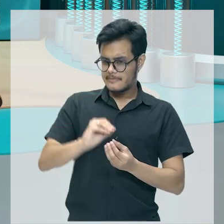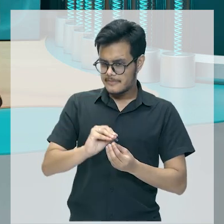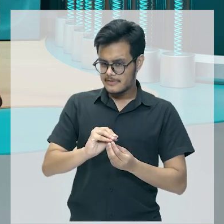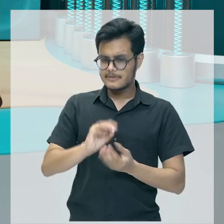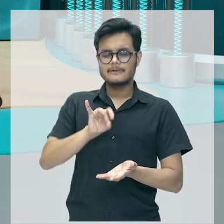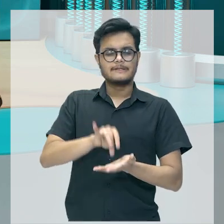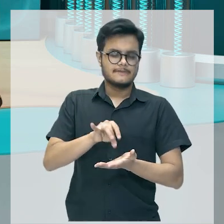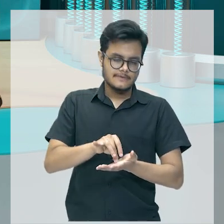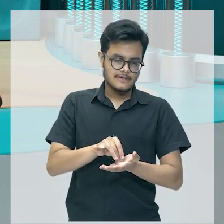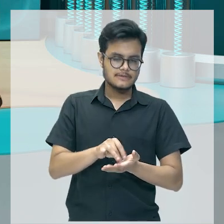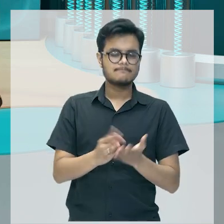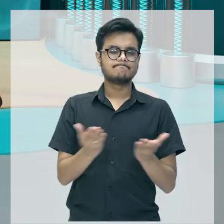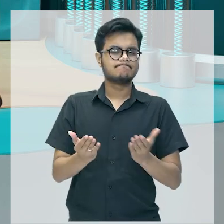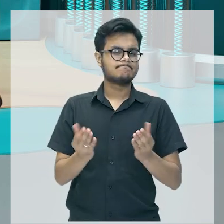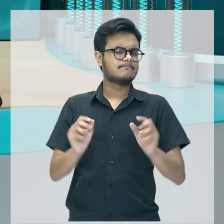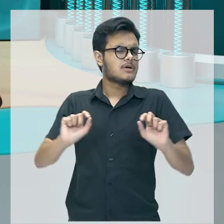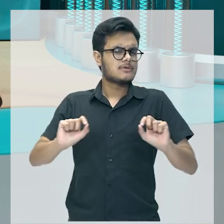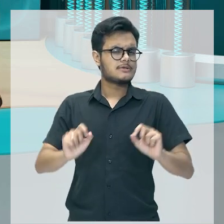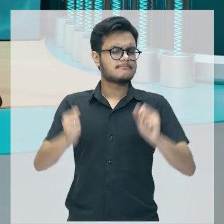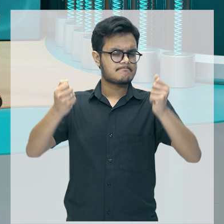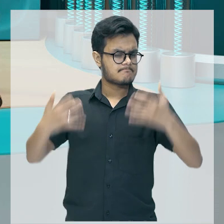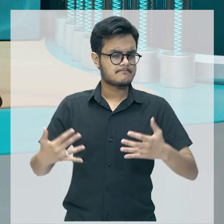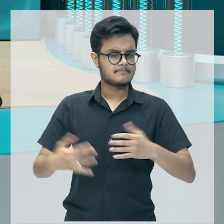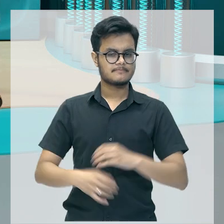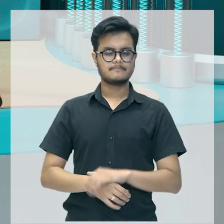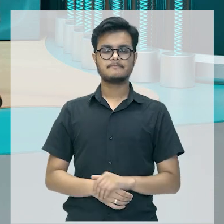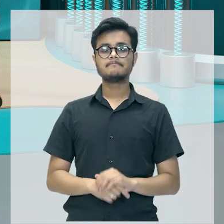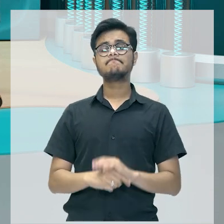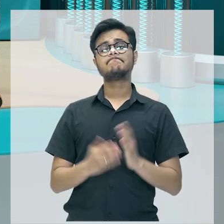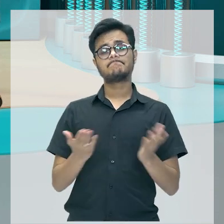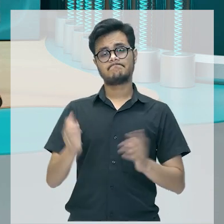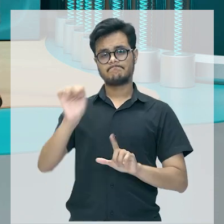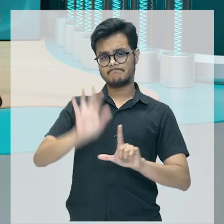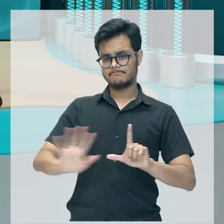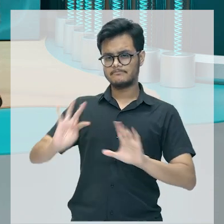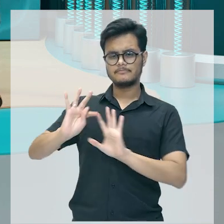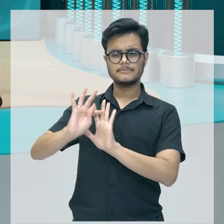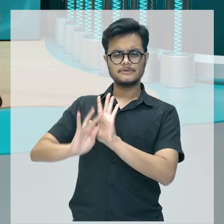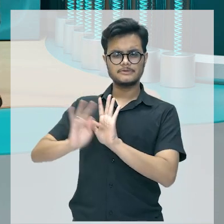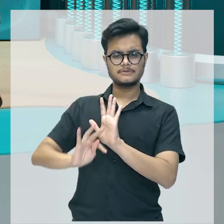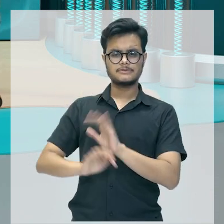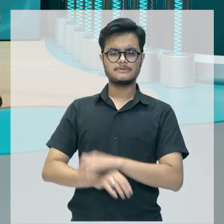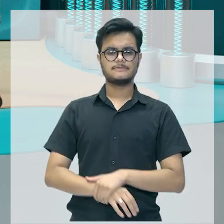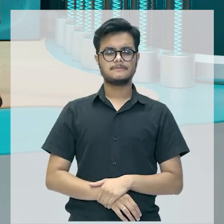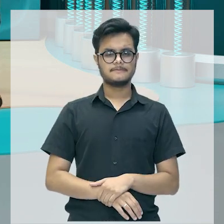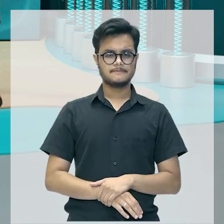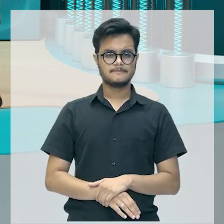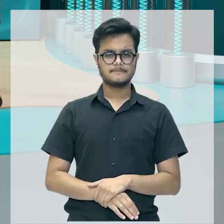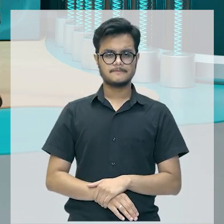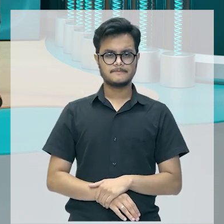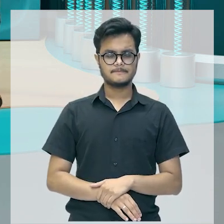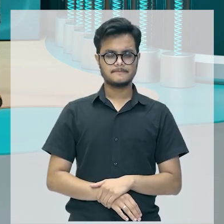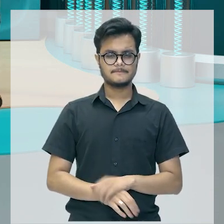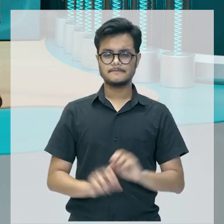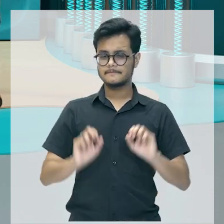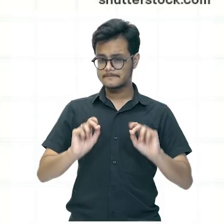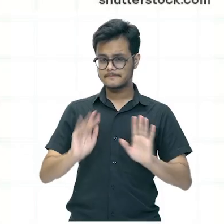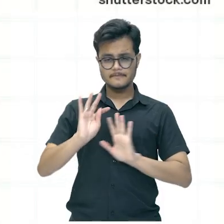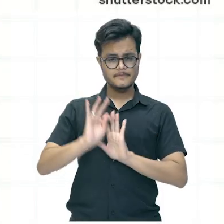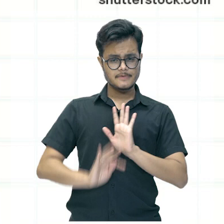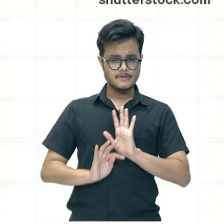que o texto vai falar para você. Então, essa é a imagem do nosso texto. E agora nós vamos para o texto,